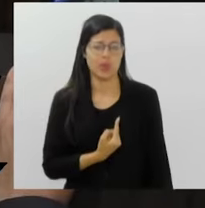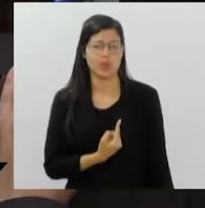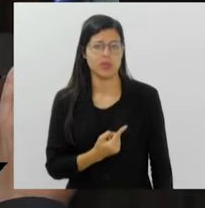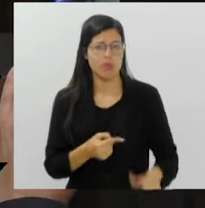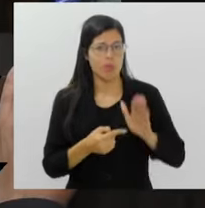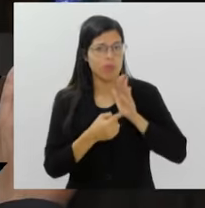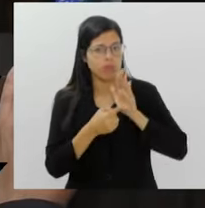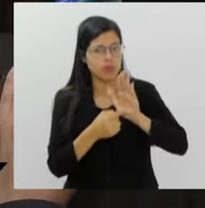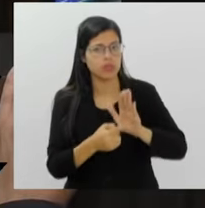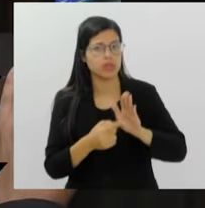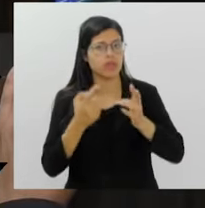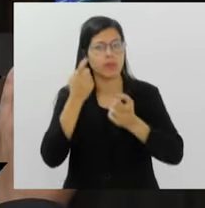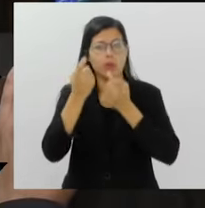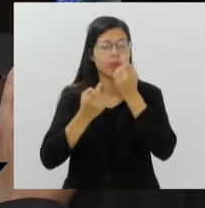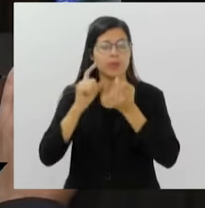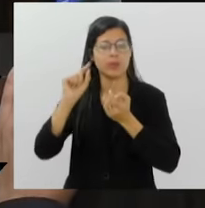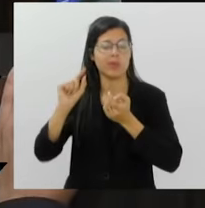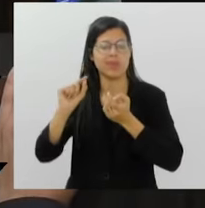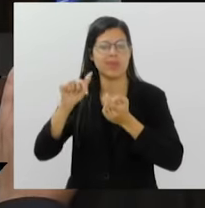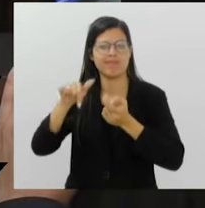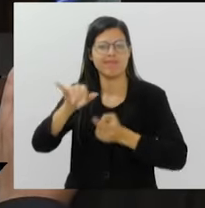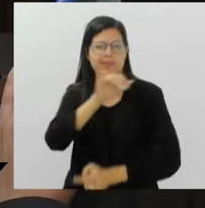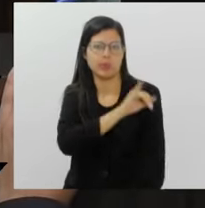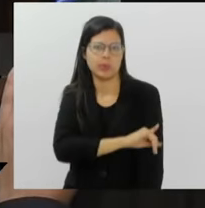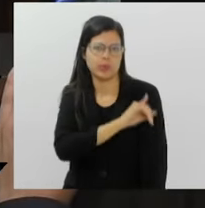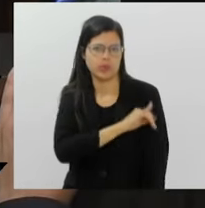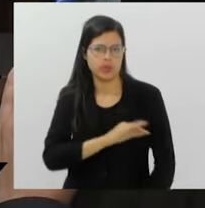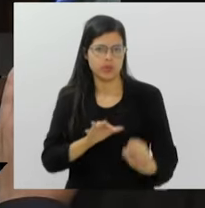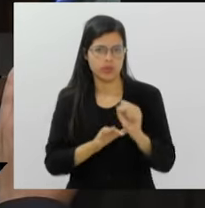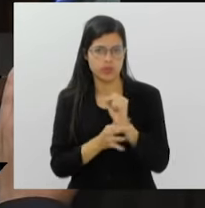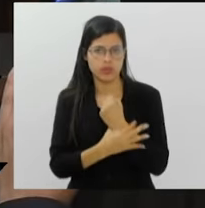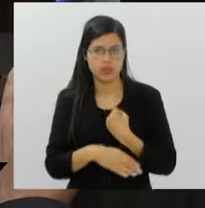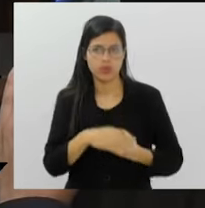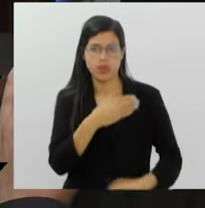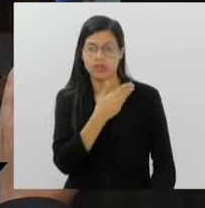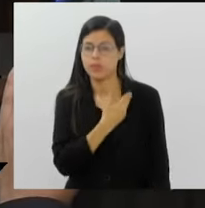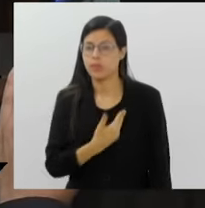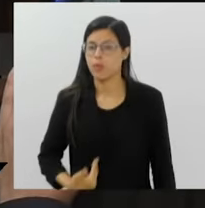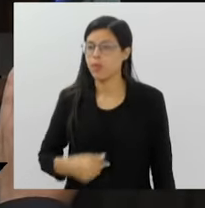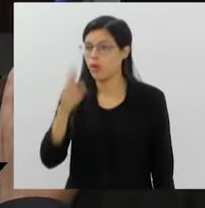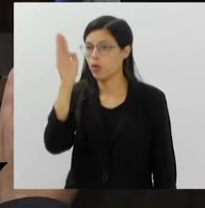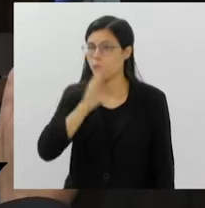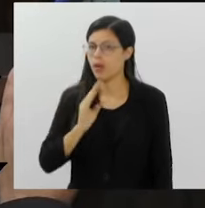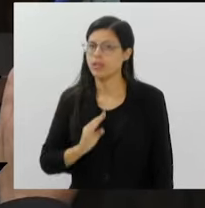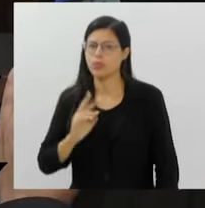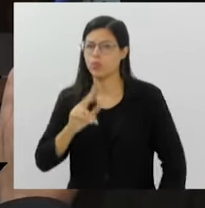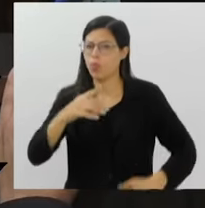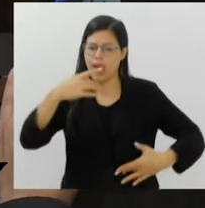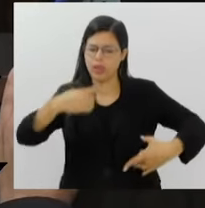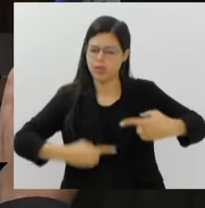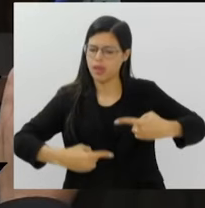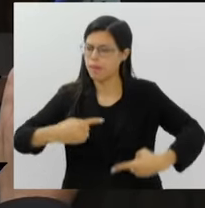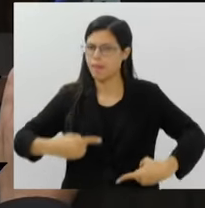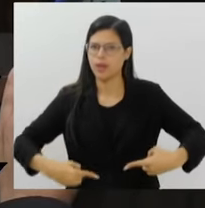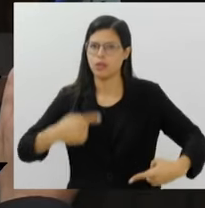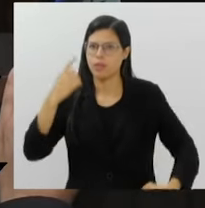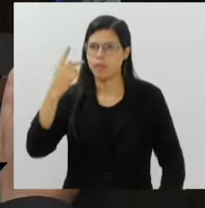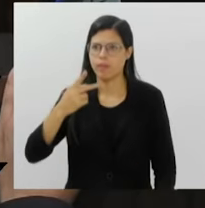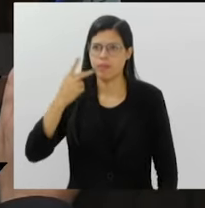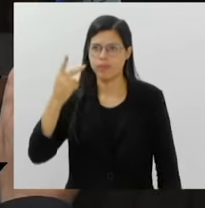que a preocupação é o Rio de Janeiro e a segurança do Brasil e não debate político, não vai ter